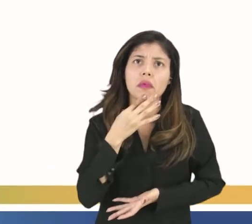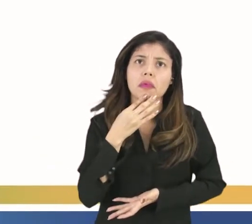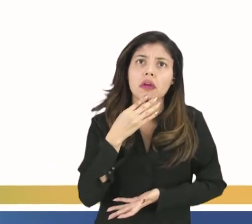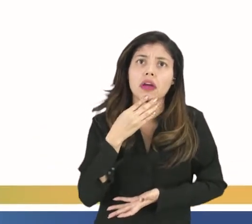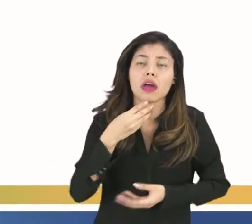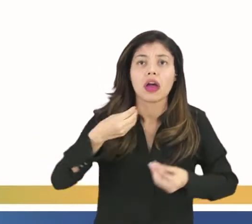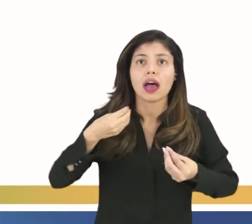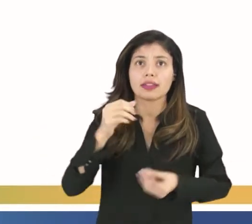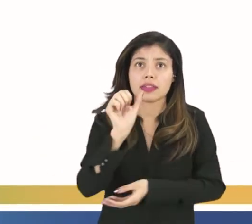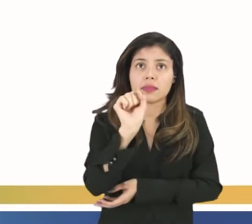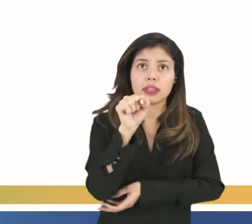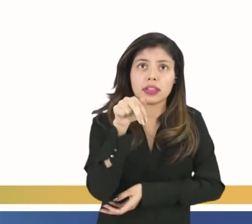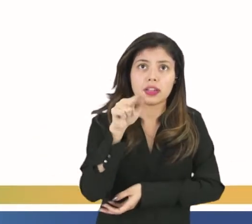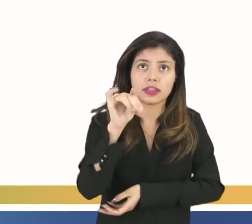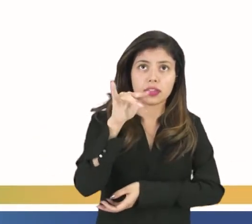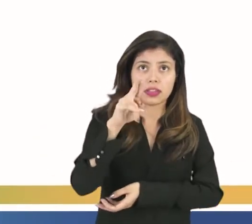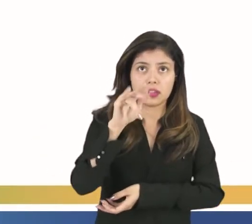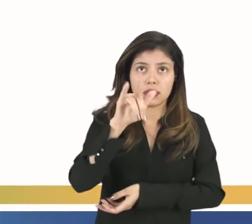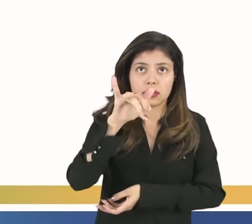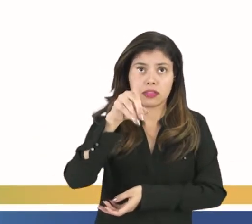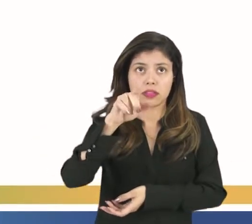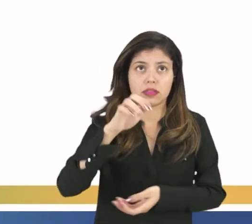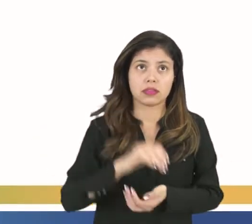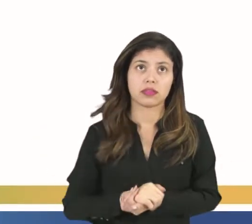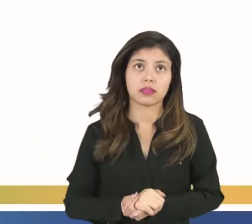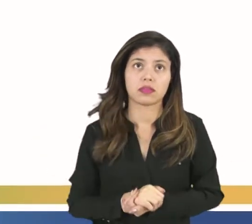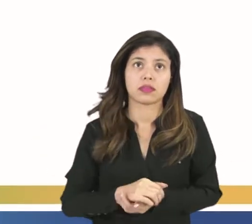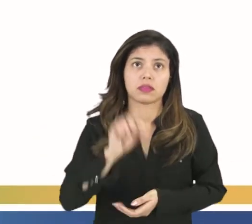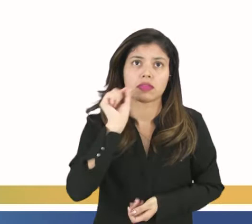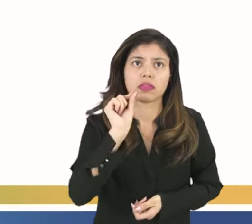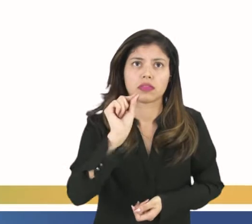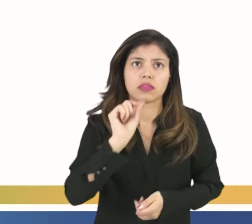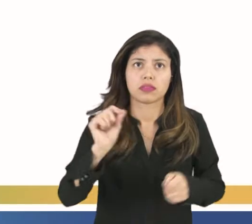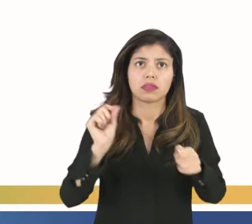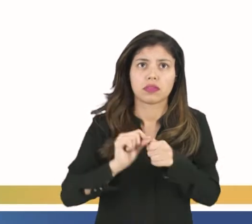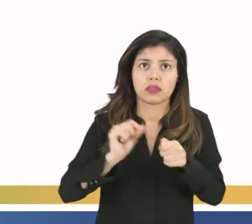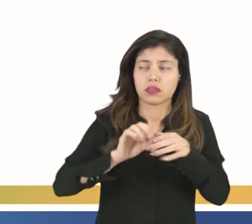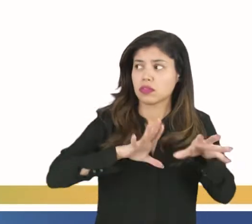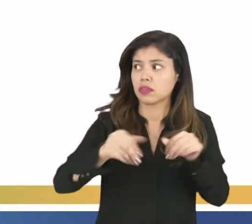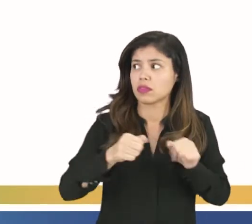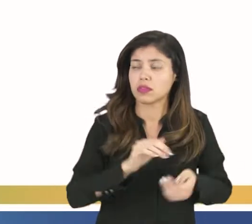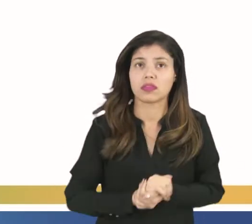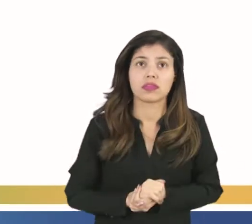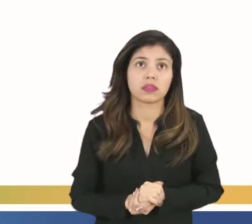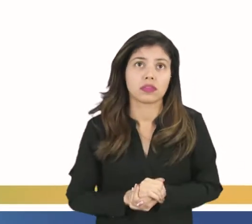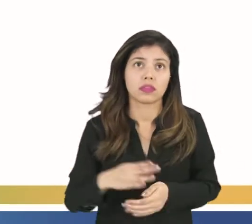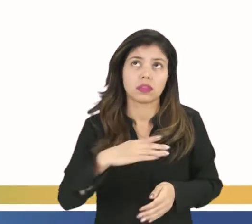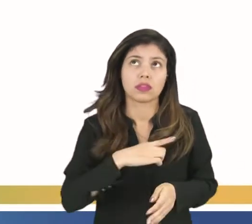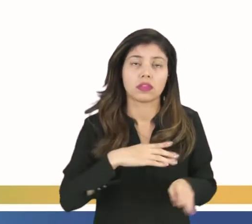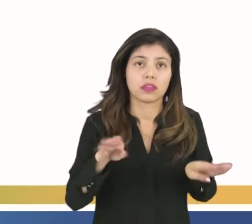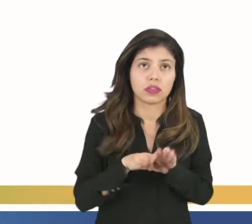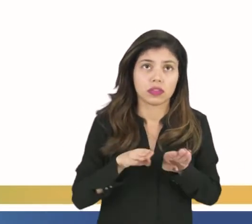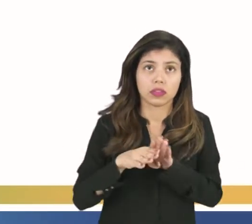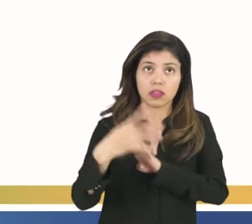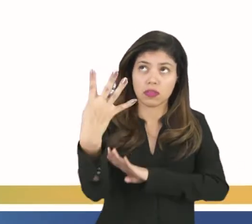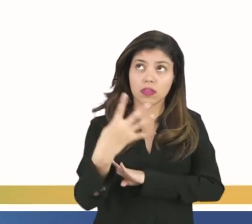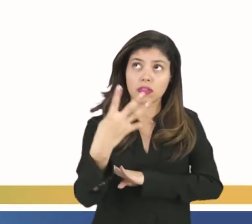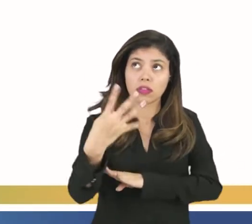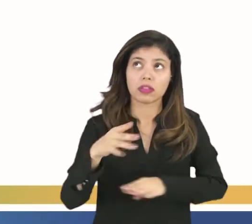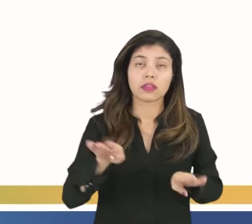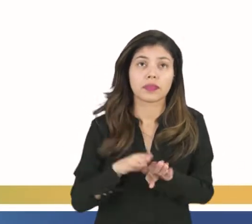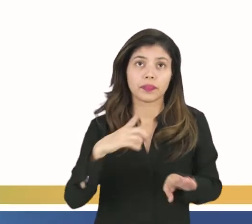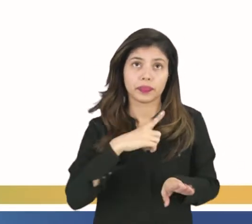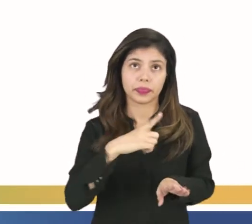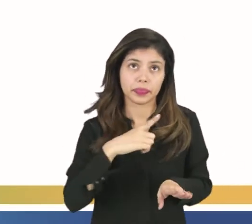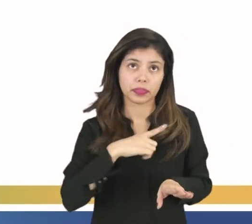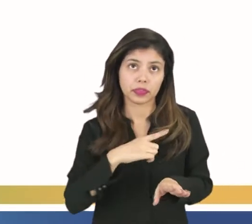sensibilidade. Depois, o que são as formas puras da sensibilidade. Terceiro, o que são